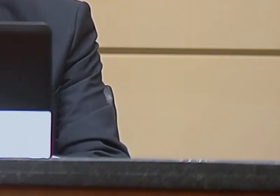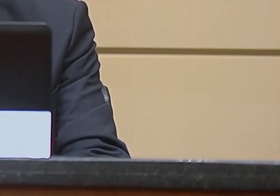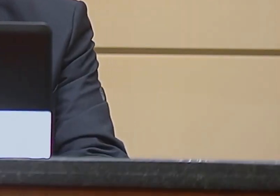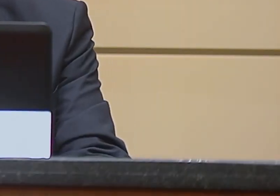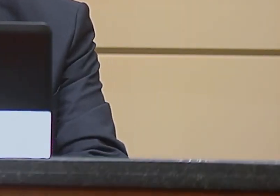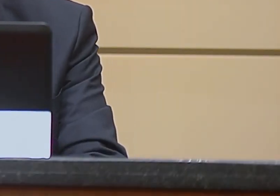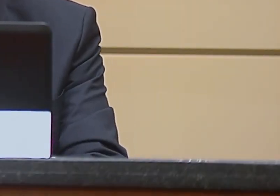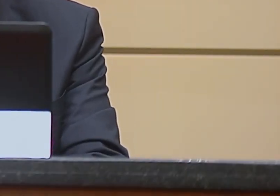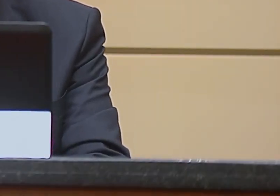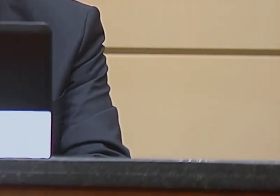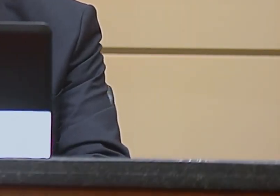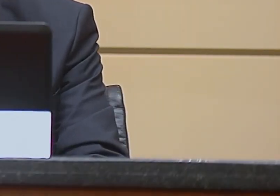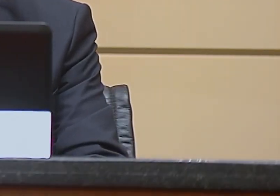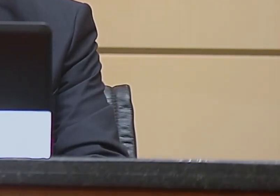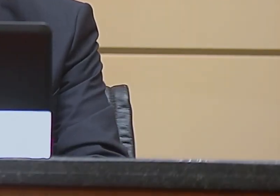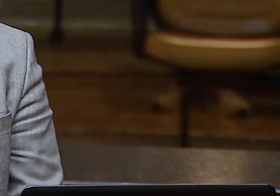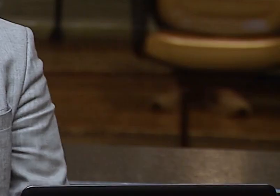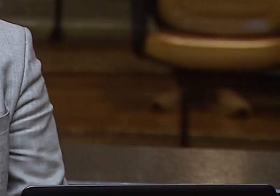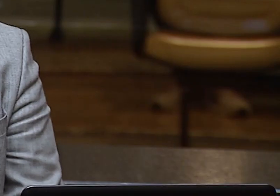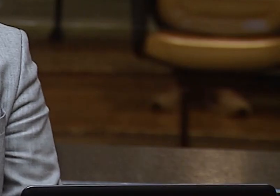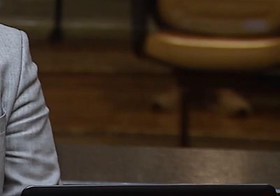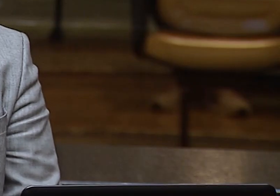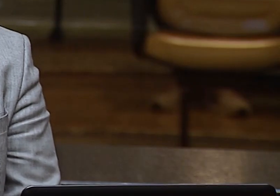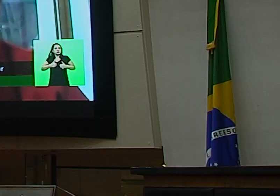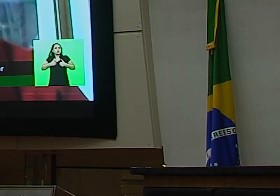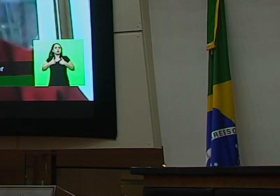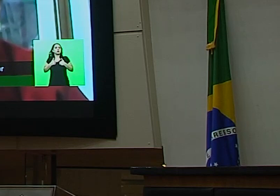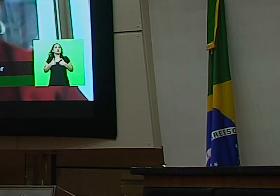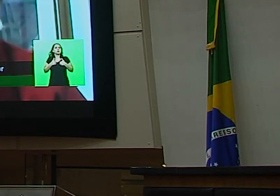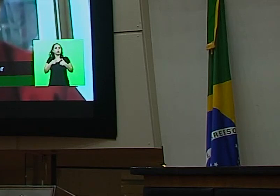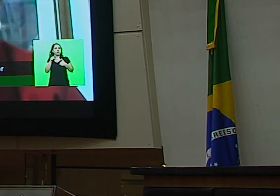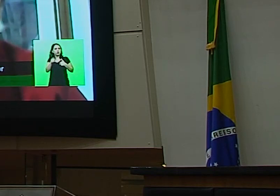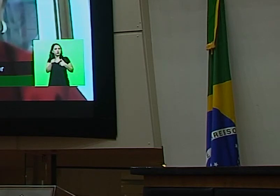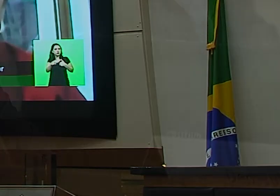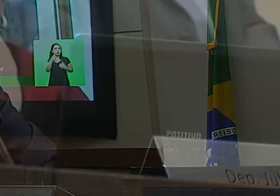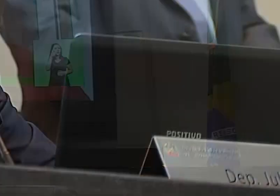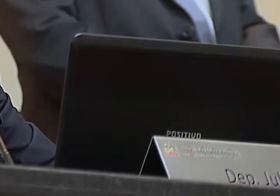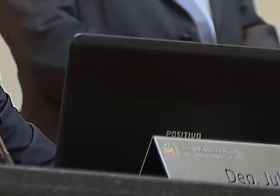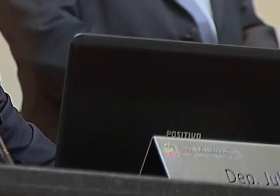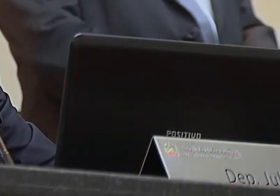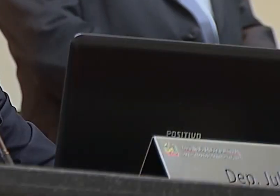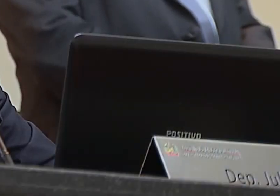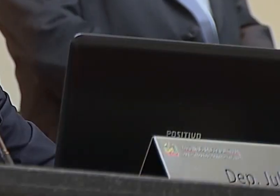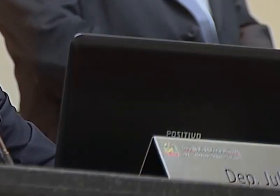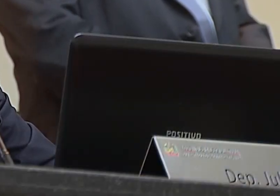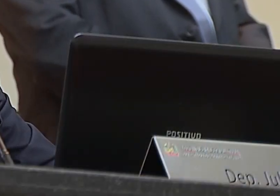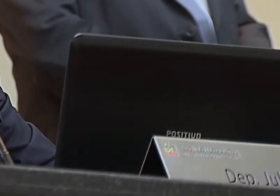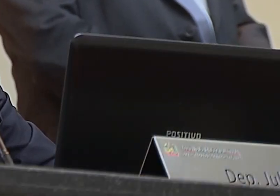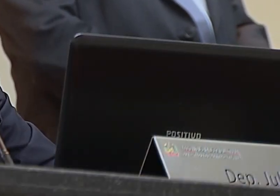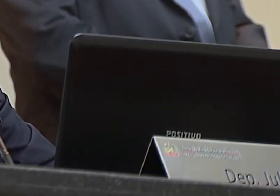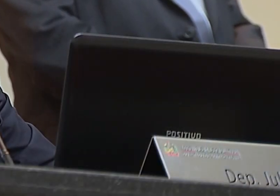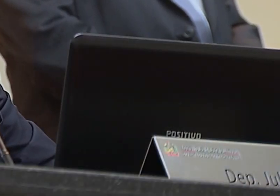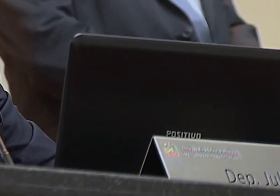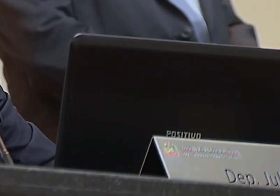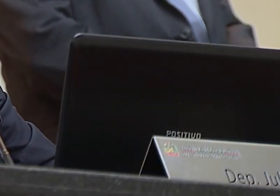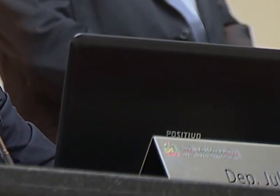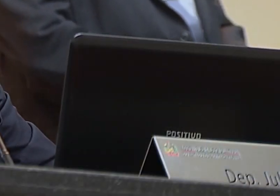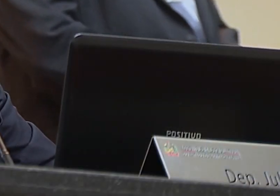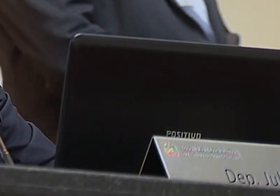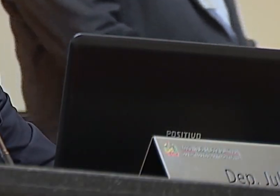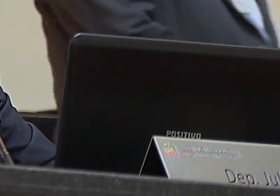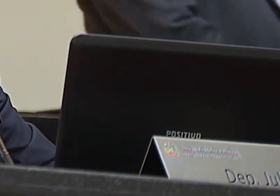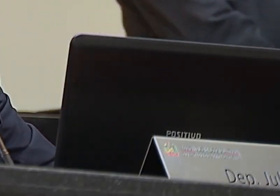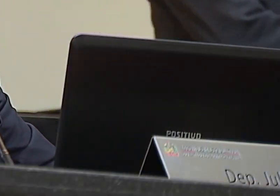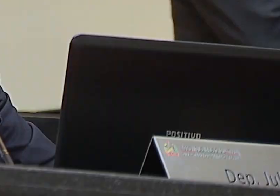quarta-feira dia vinte e dois de julho o presidente comunicou aos demais deputados que decidiu seguir a recomendação